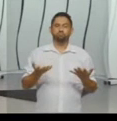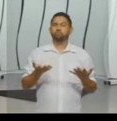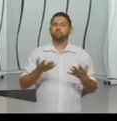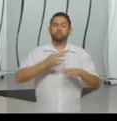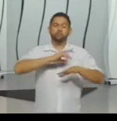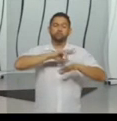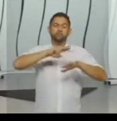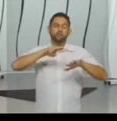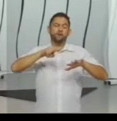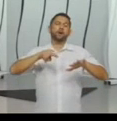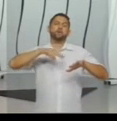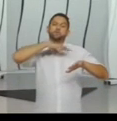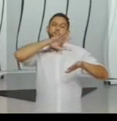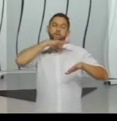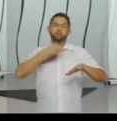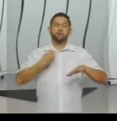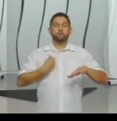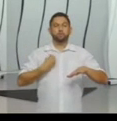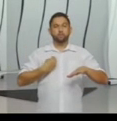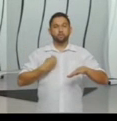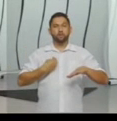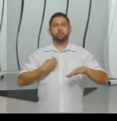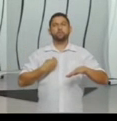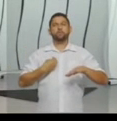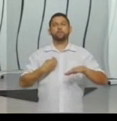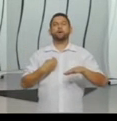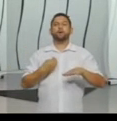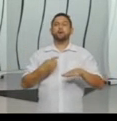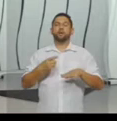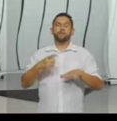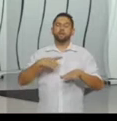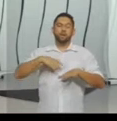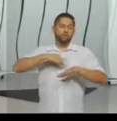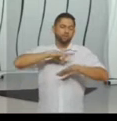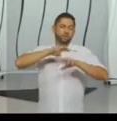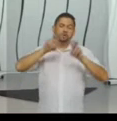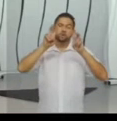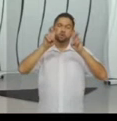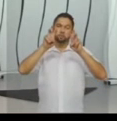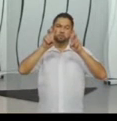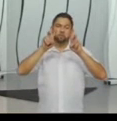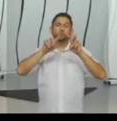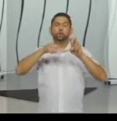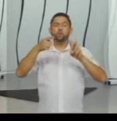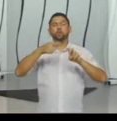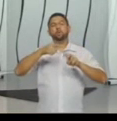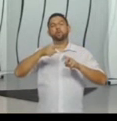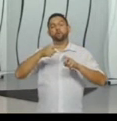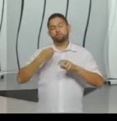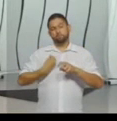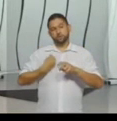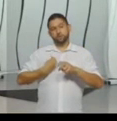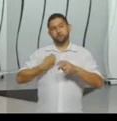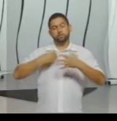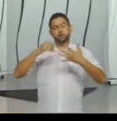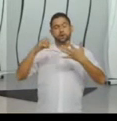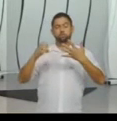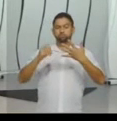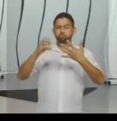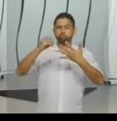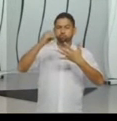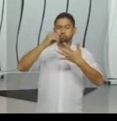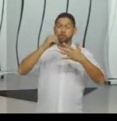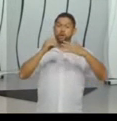vários seres vivos ali, polvos, né, você tem vários tipos de algas ali, e as algas, elas vão